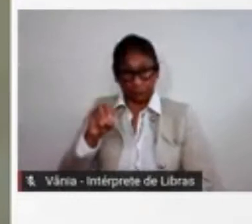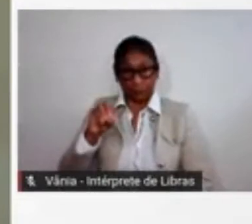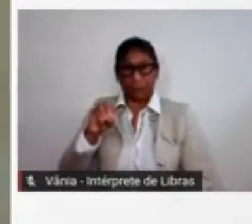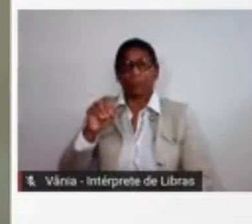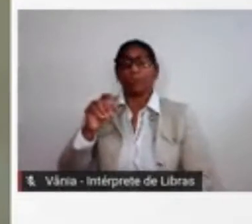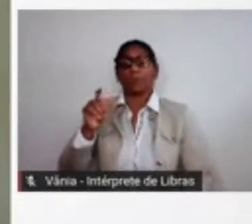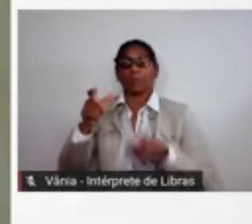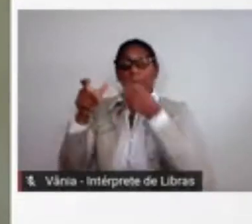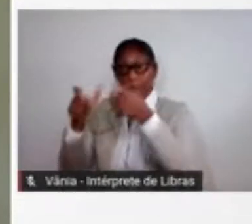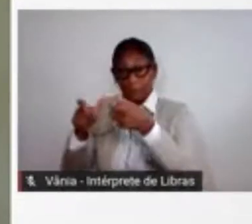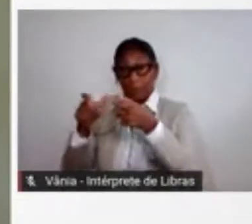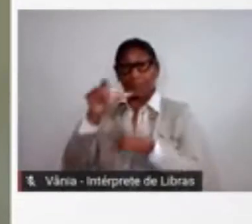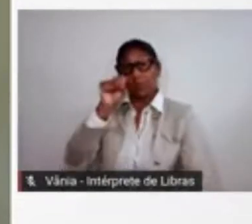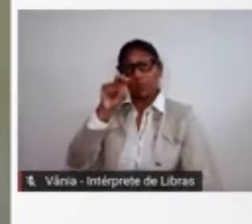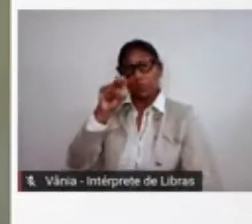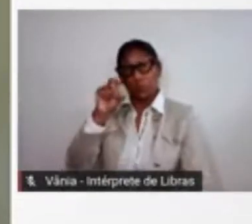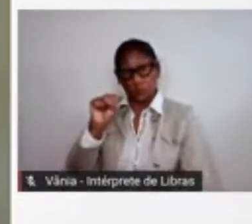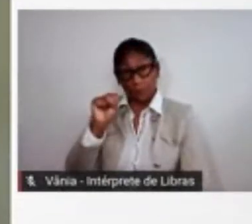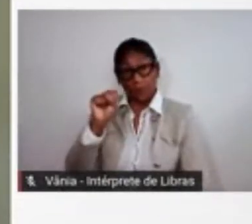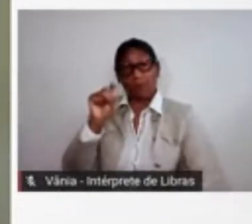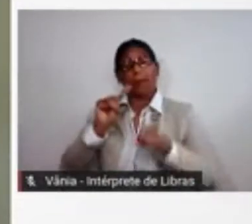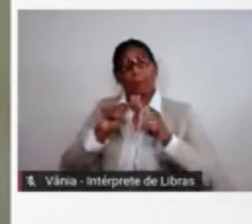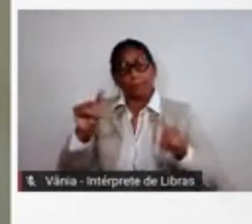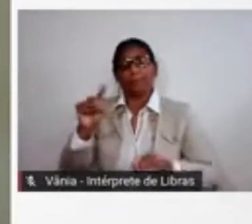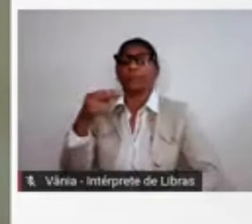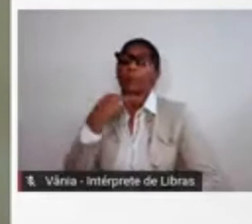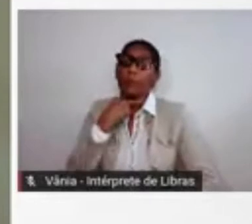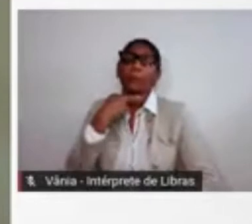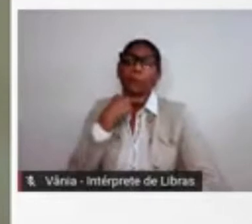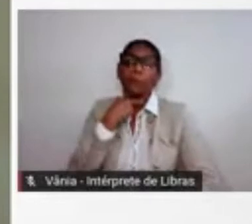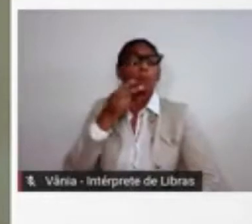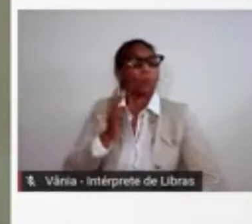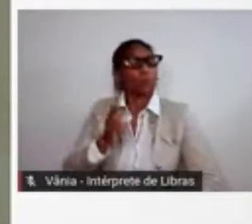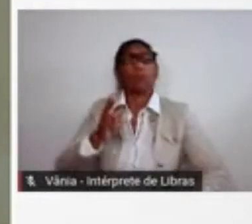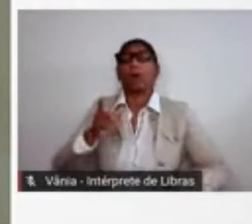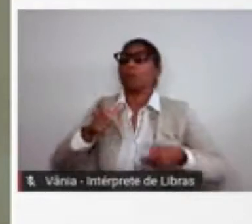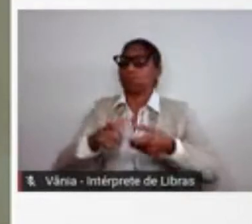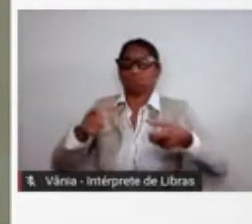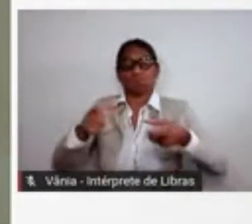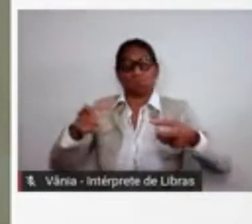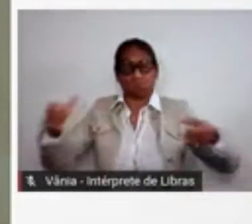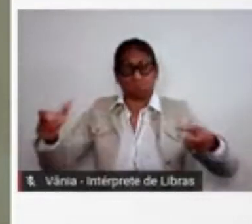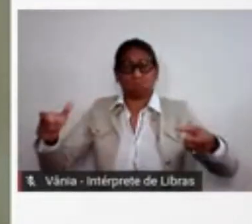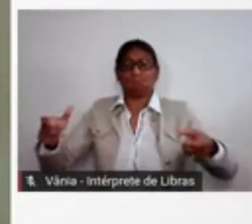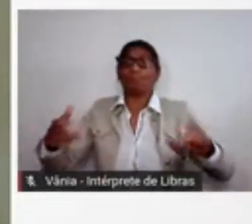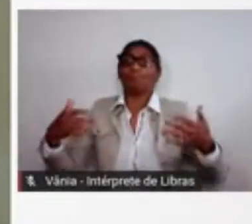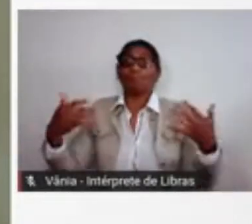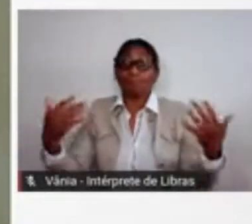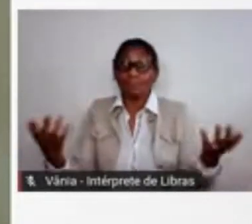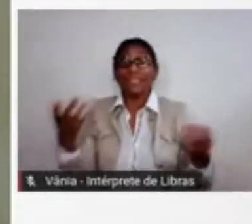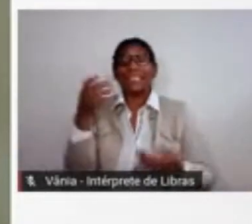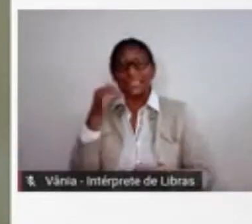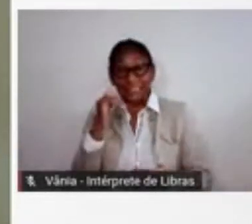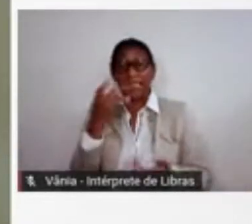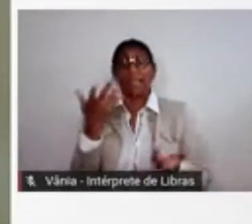mesmo assim a gente tem esta ocupação tão grande de leitos. Não tivéssemos aumentado a